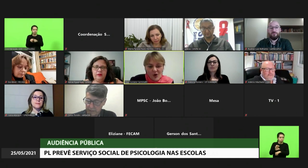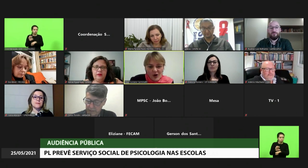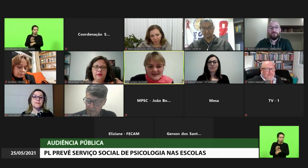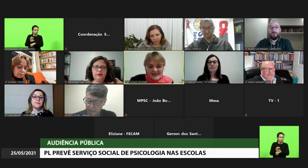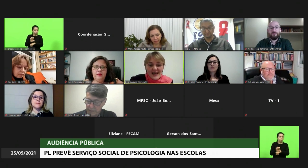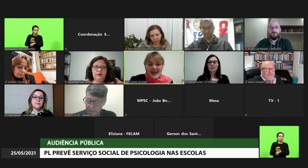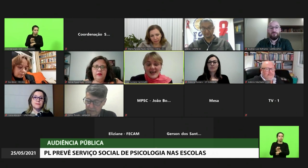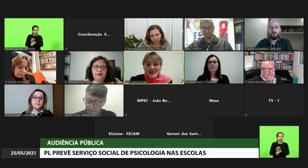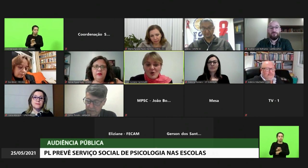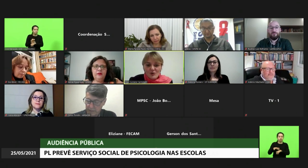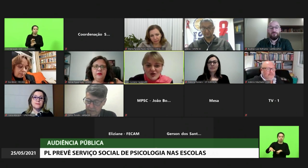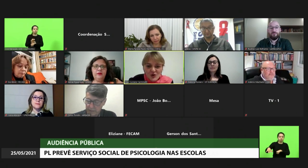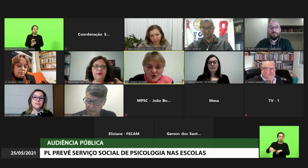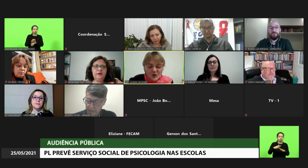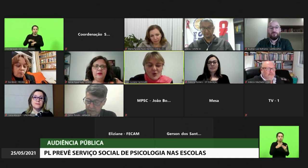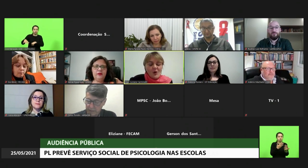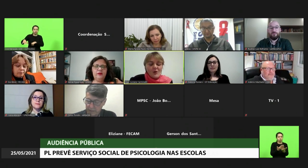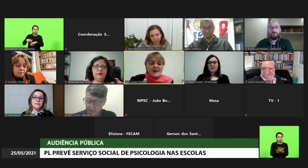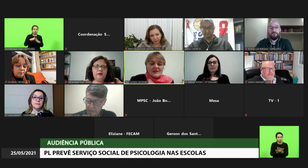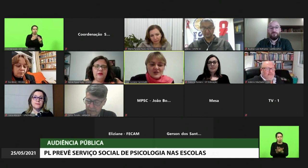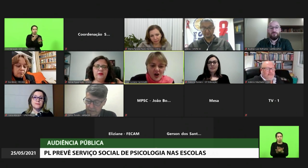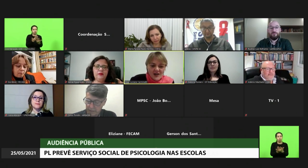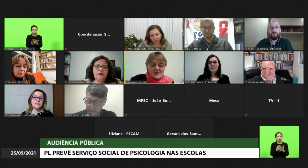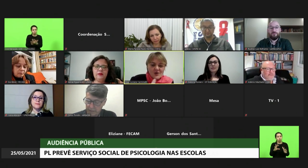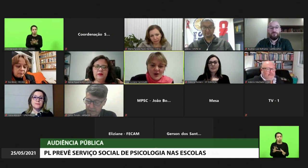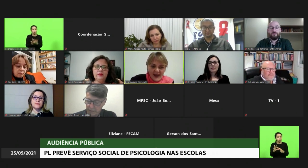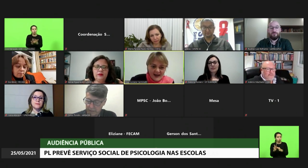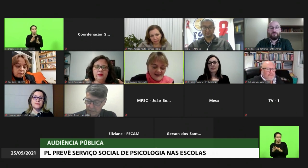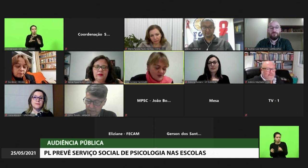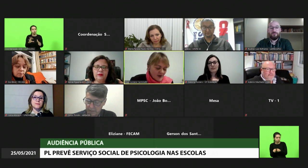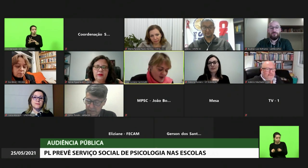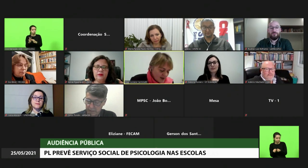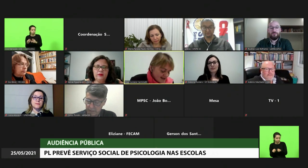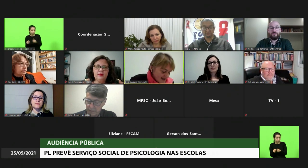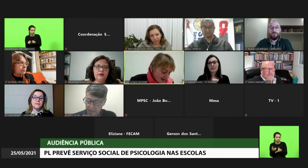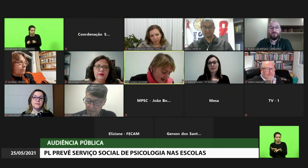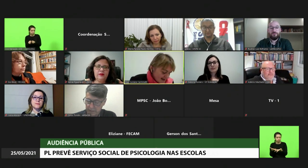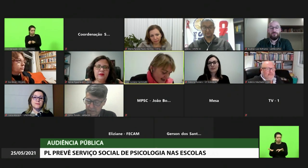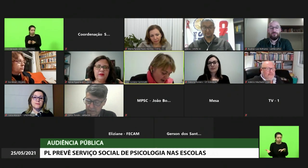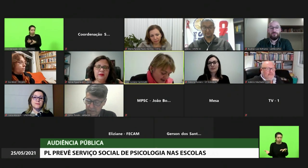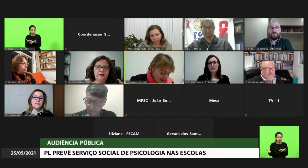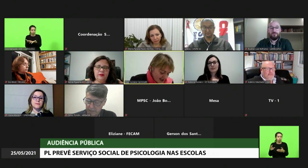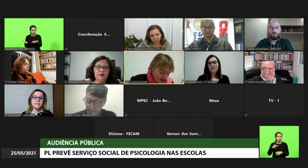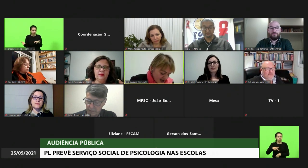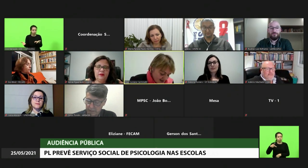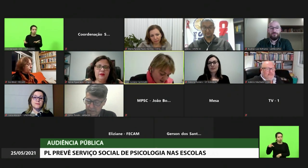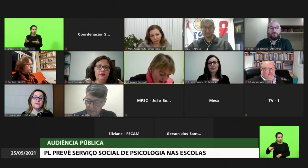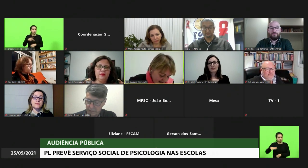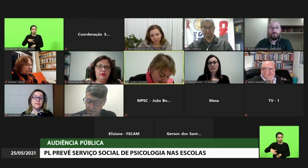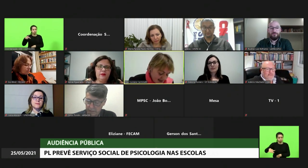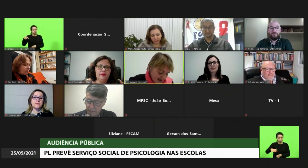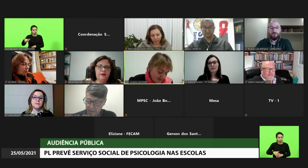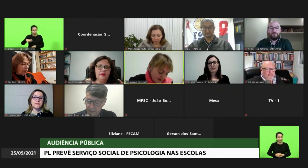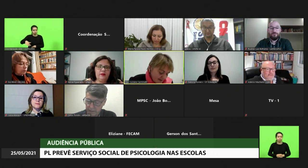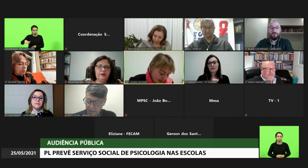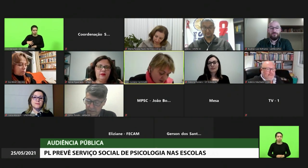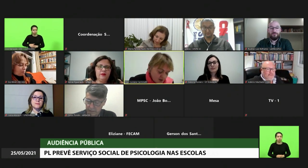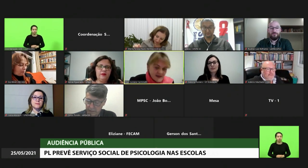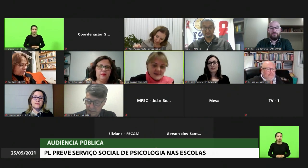nossas escolas, em conjunto com nossos colegas educadores. Então, eu sintetizo